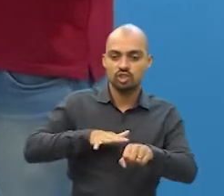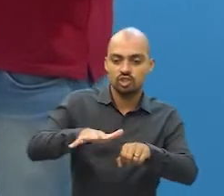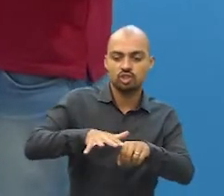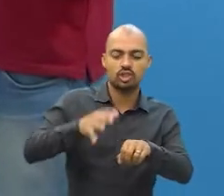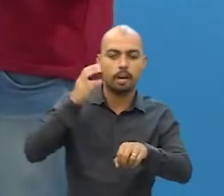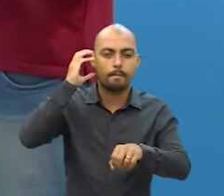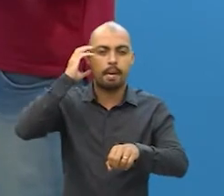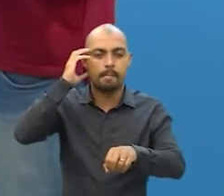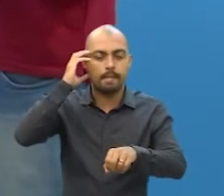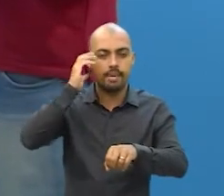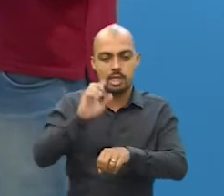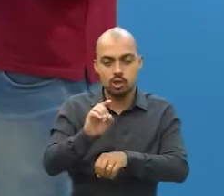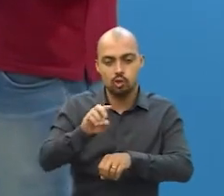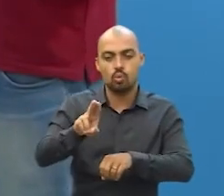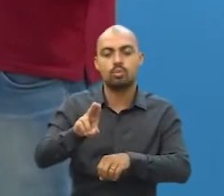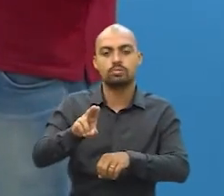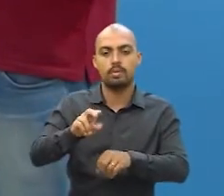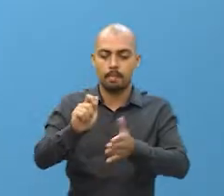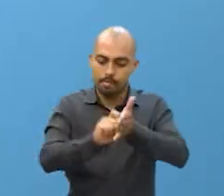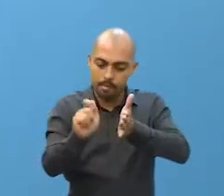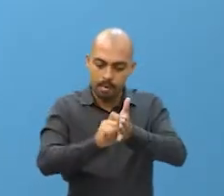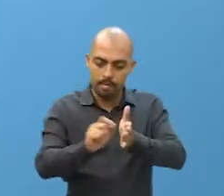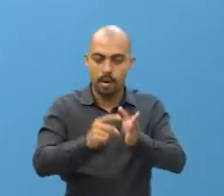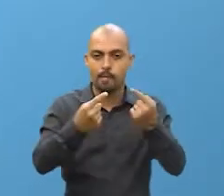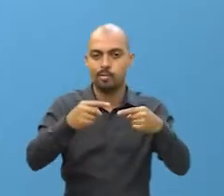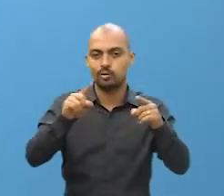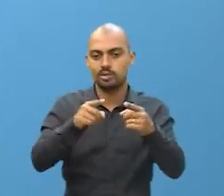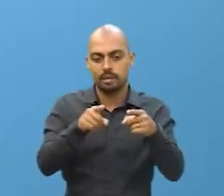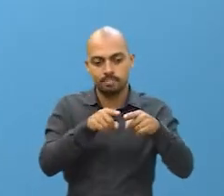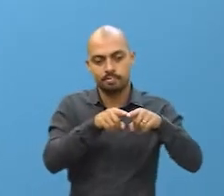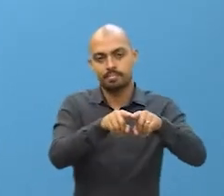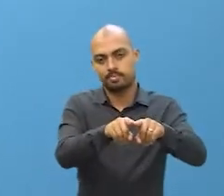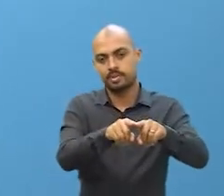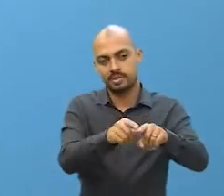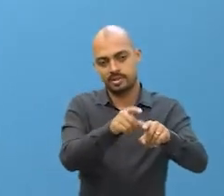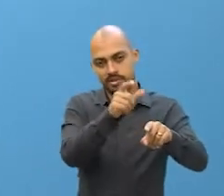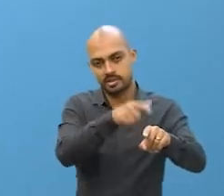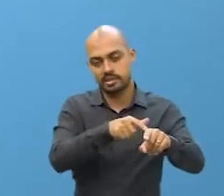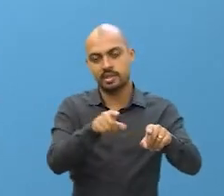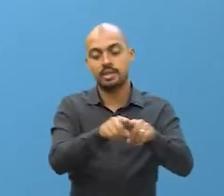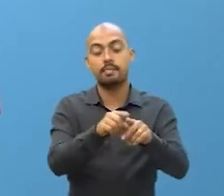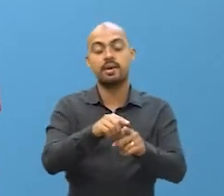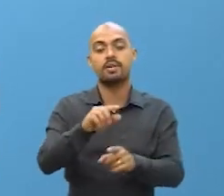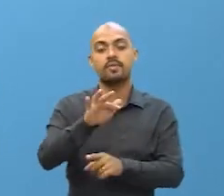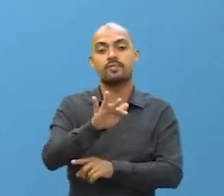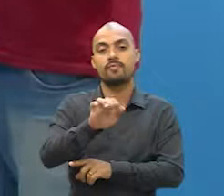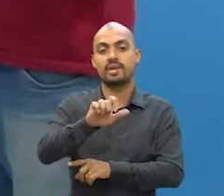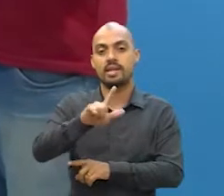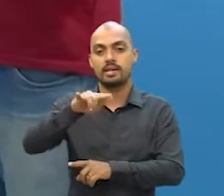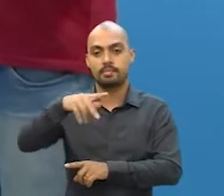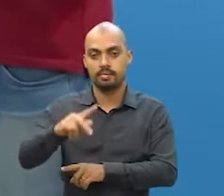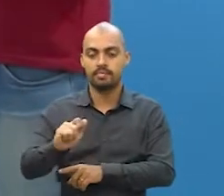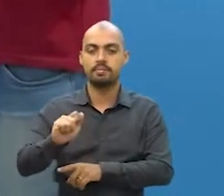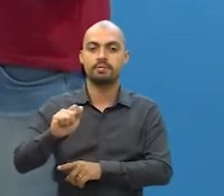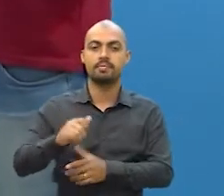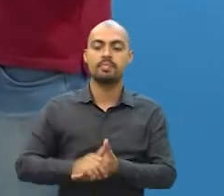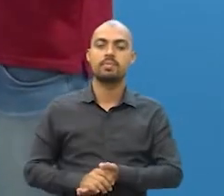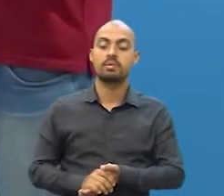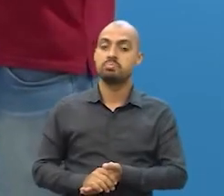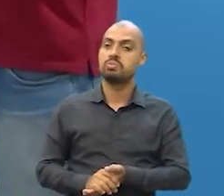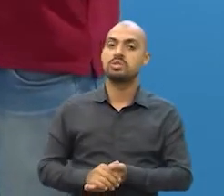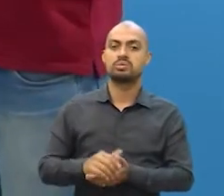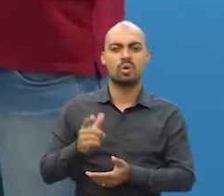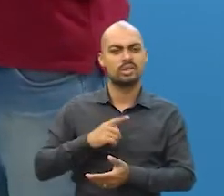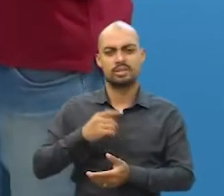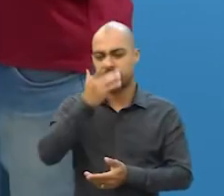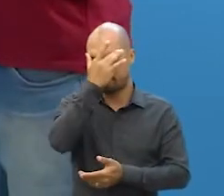que é também autor dessa música Amarela, em parceria com o próprio Emicida e também com o Felipe Vassão. É uma... São